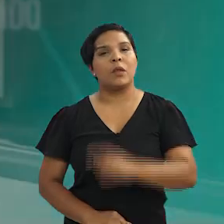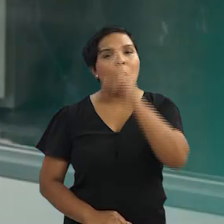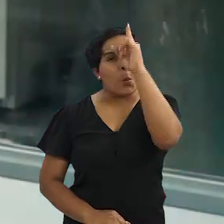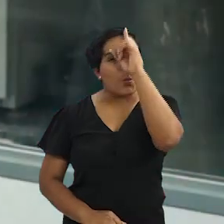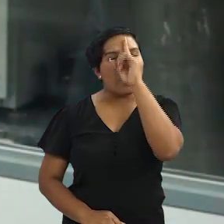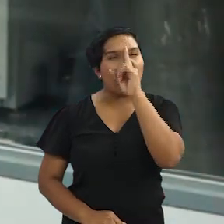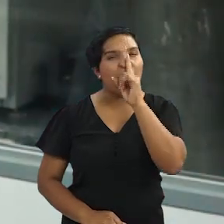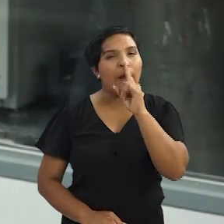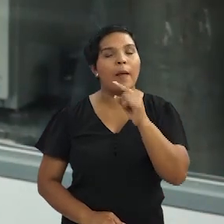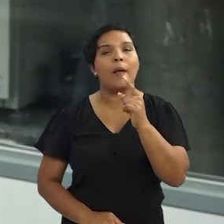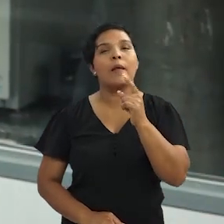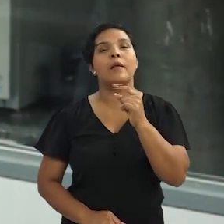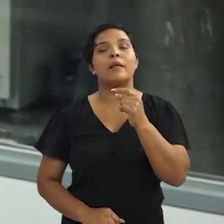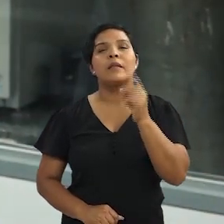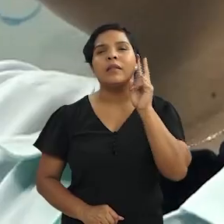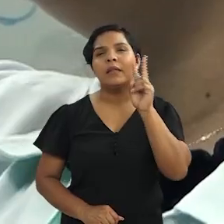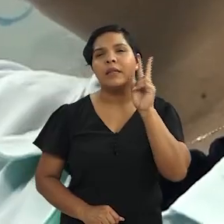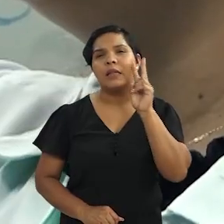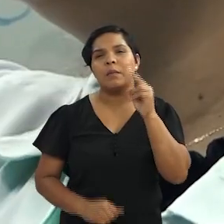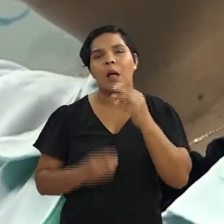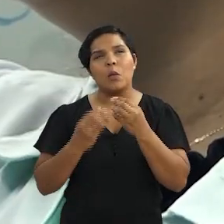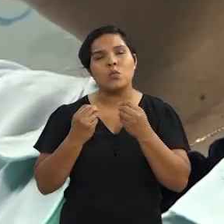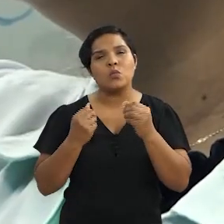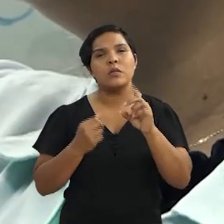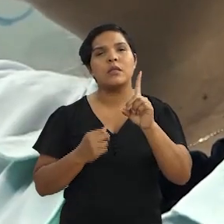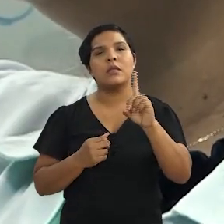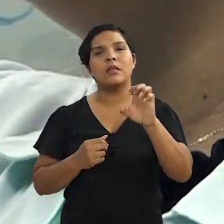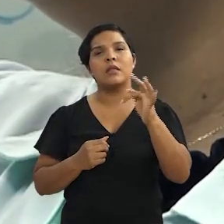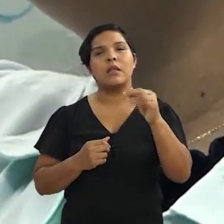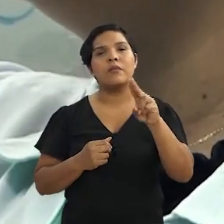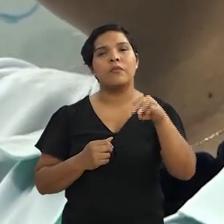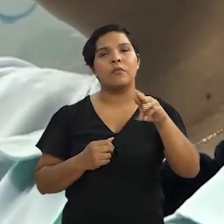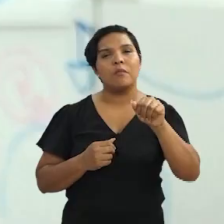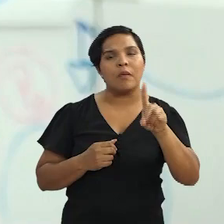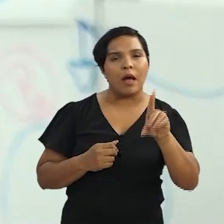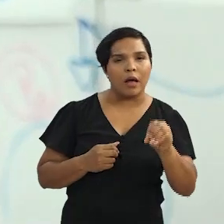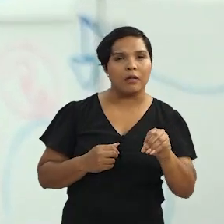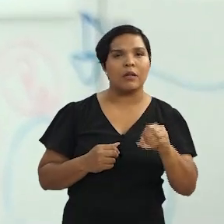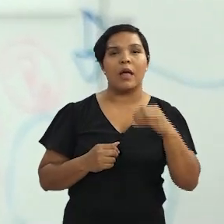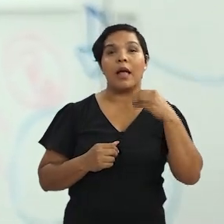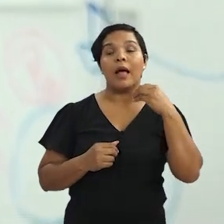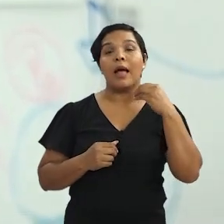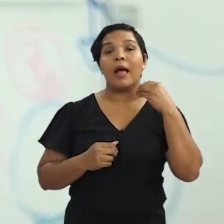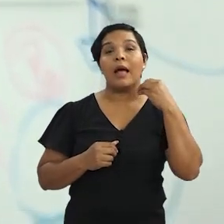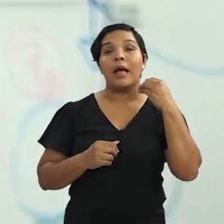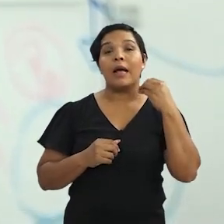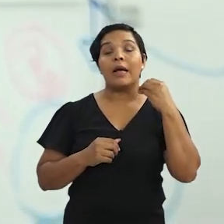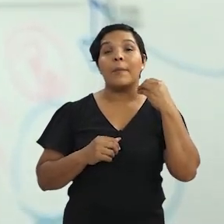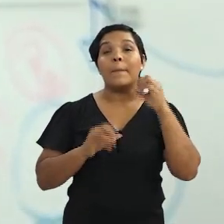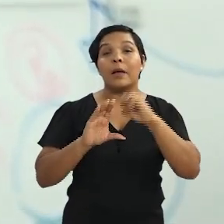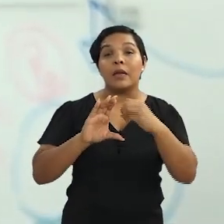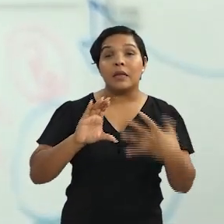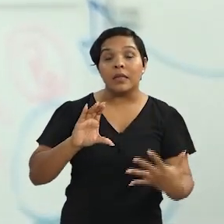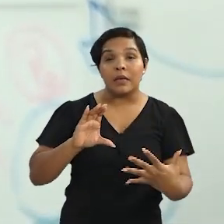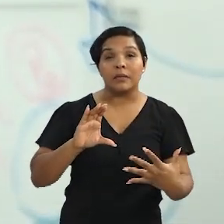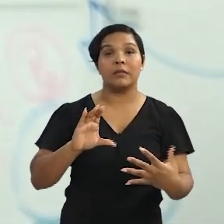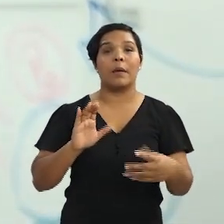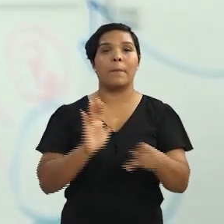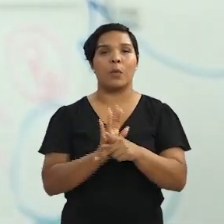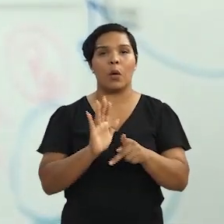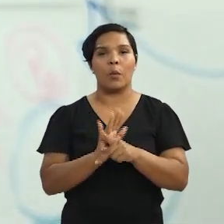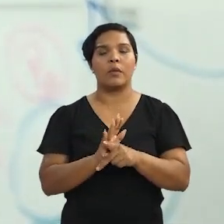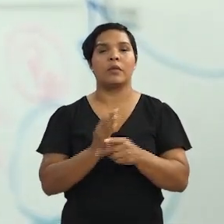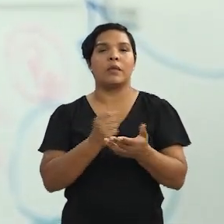Um líquido meio amarelado de cheiro forte que lembra algo defumado. À primeira vista, essas são as principais características do